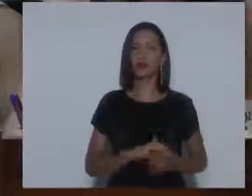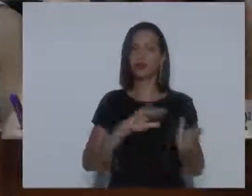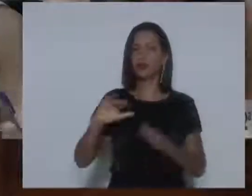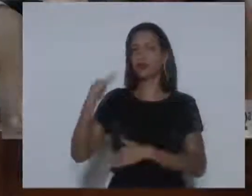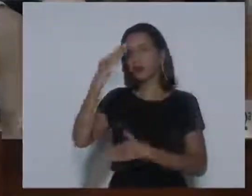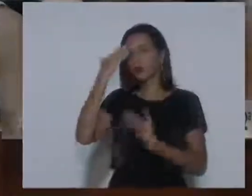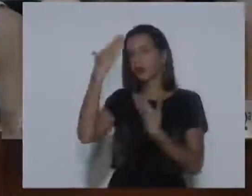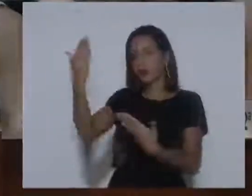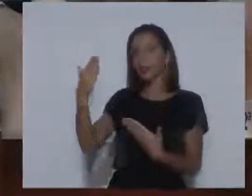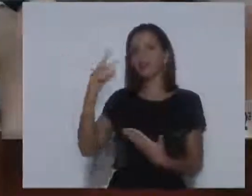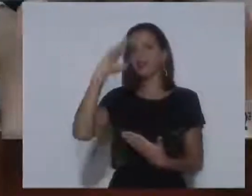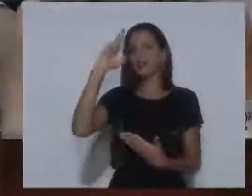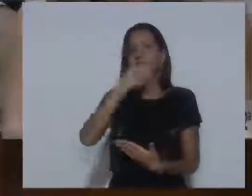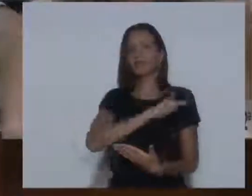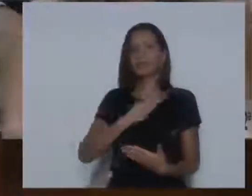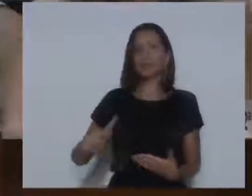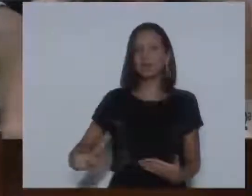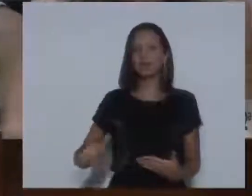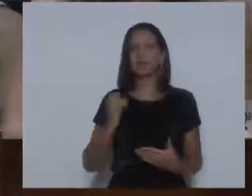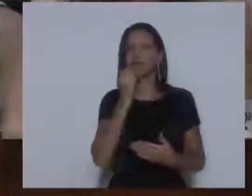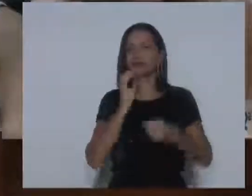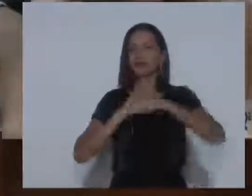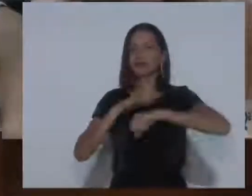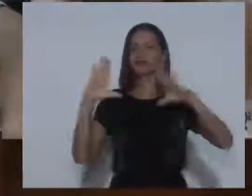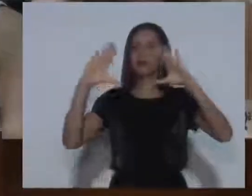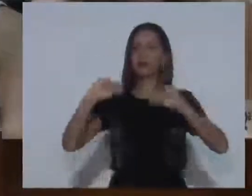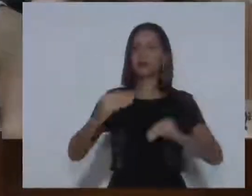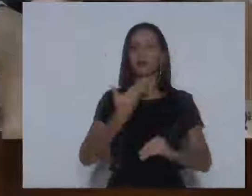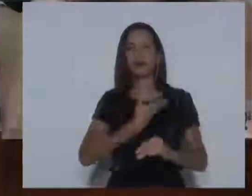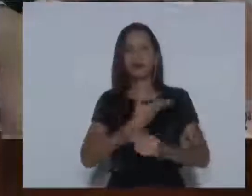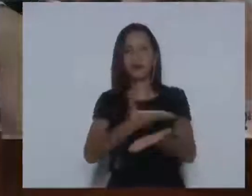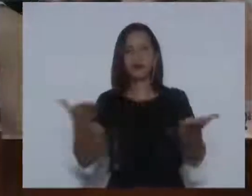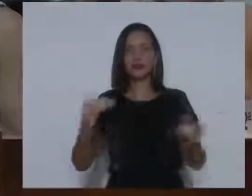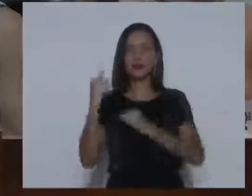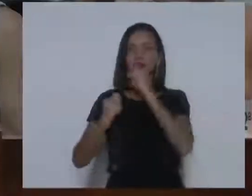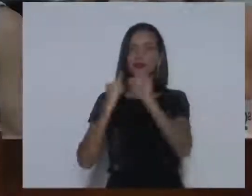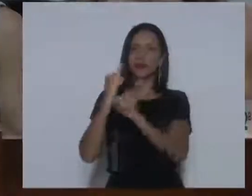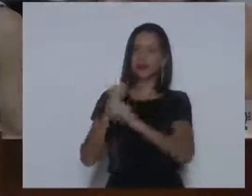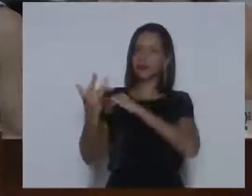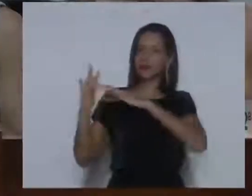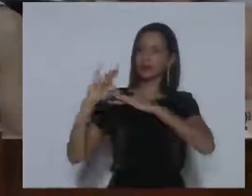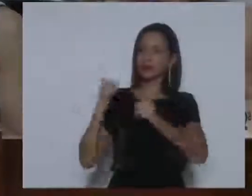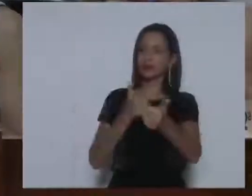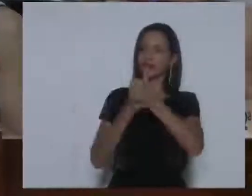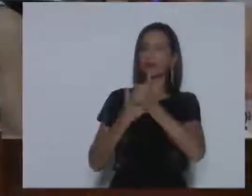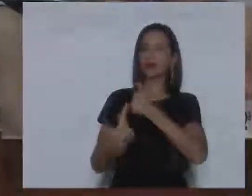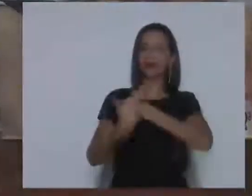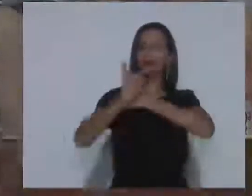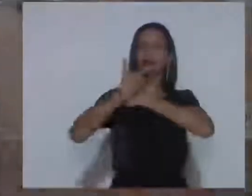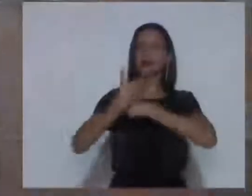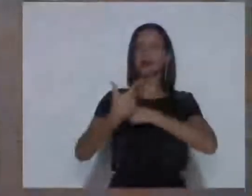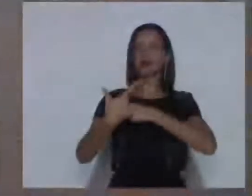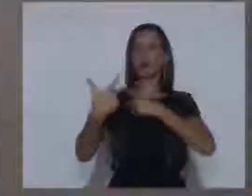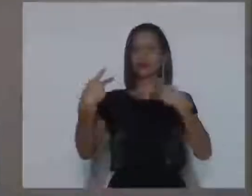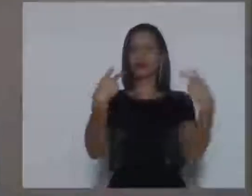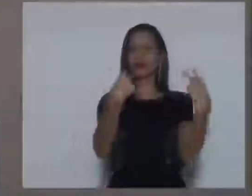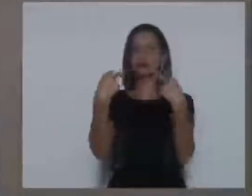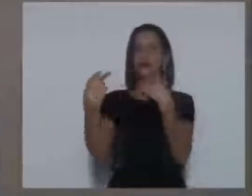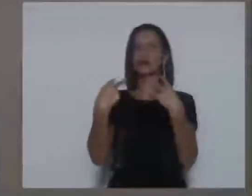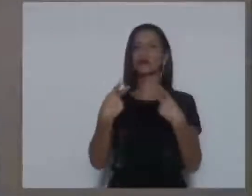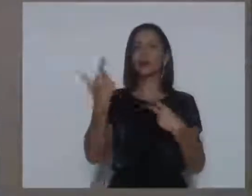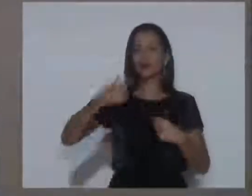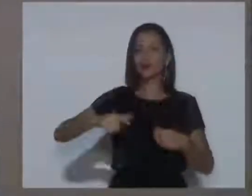Uma boa noite a todos os presentes, os amigos, os internautas que nos acompanham. Como a gente está retornando agora do recesso,